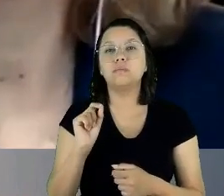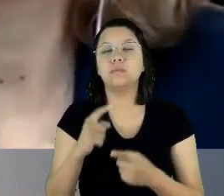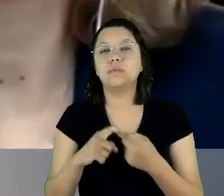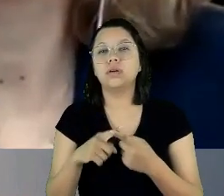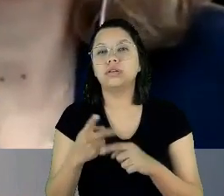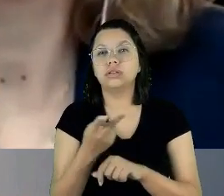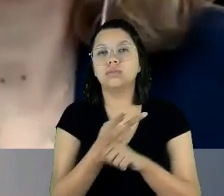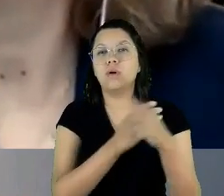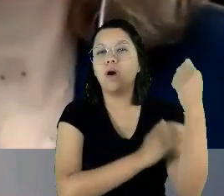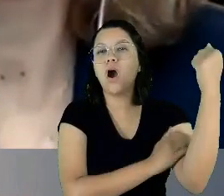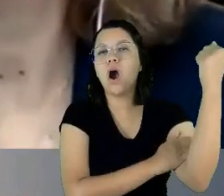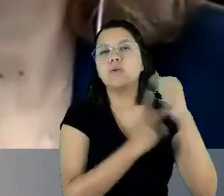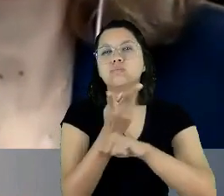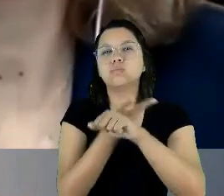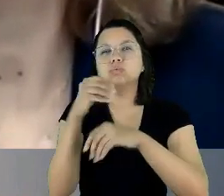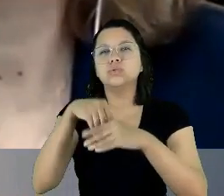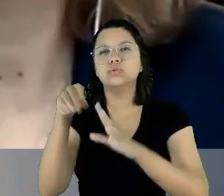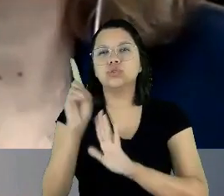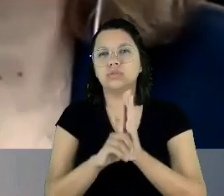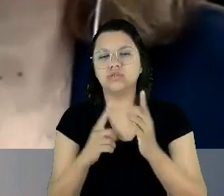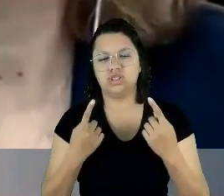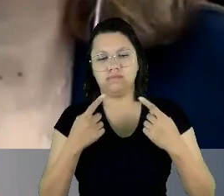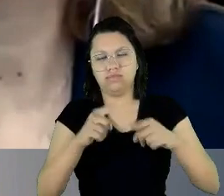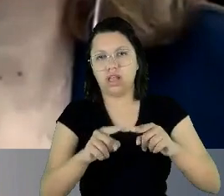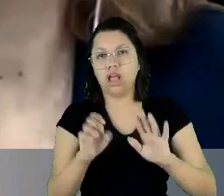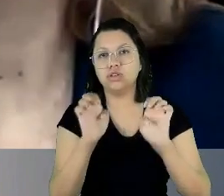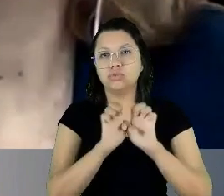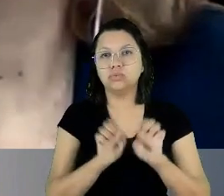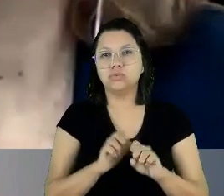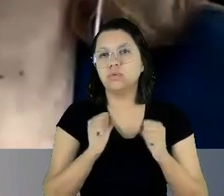no direito buscam é desafiar as estruturas de poder vigente,